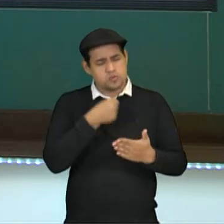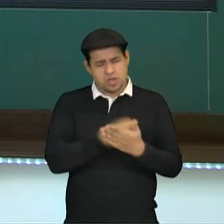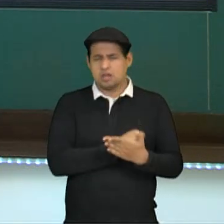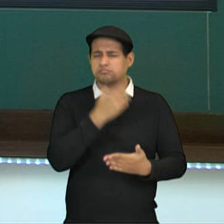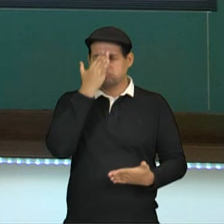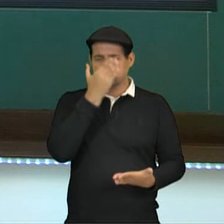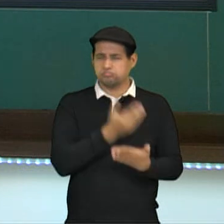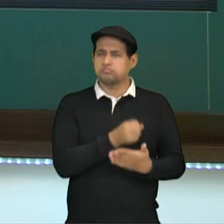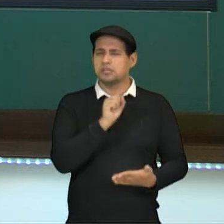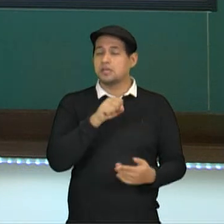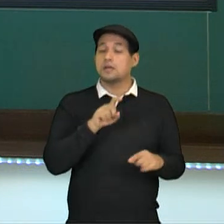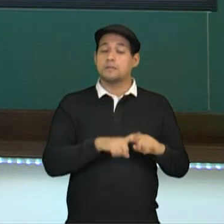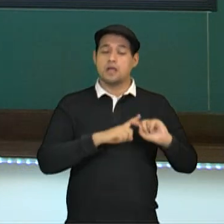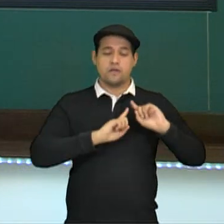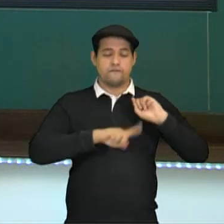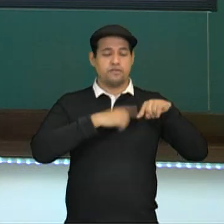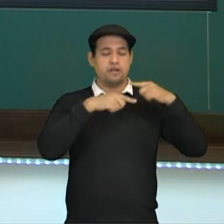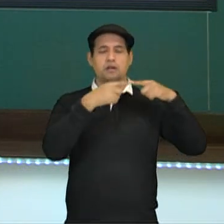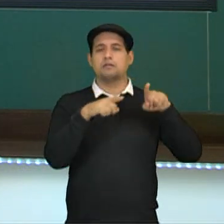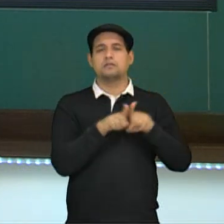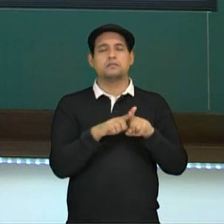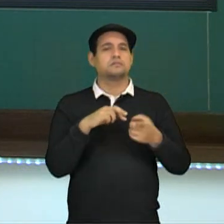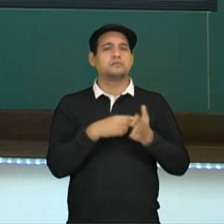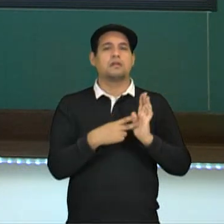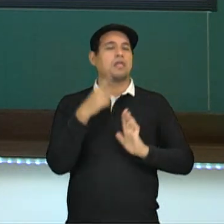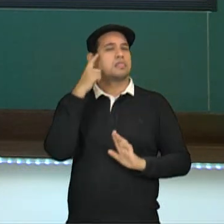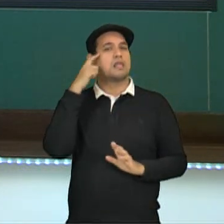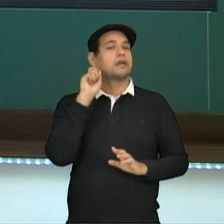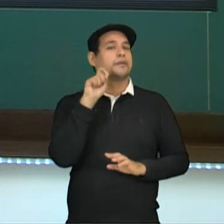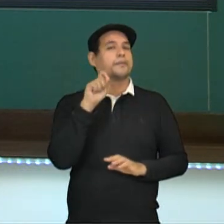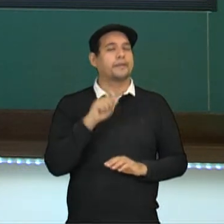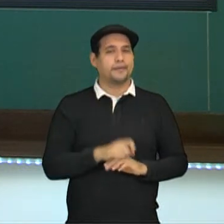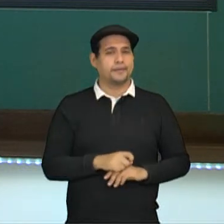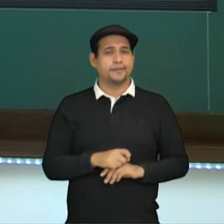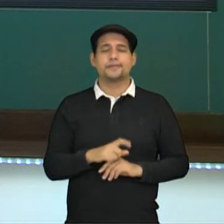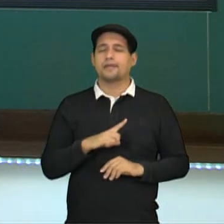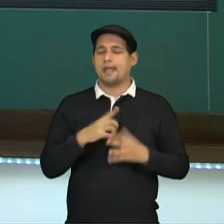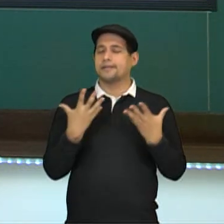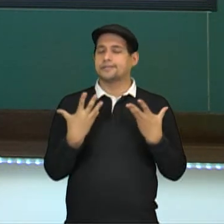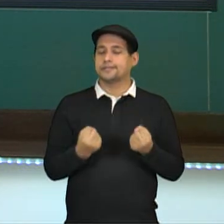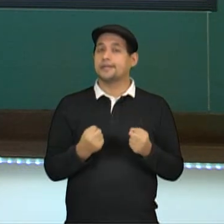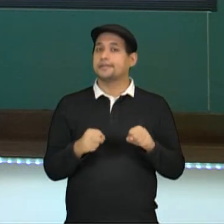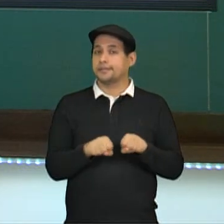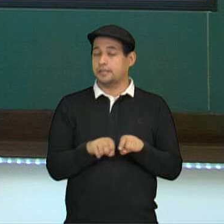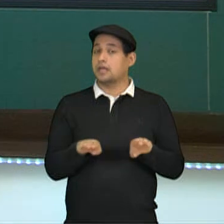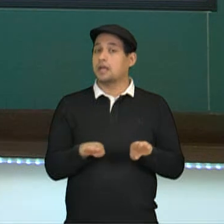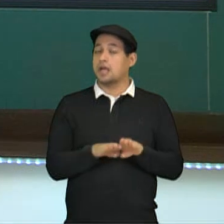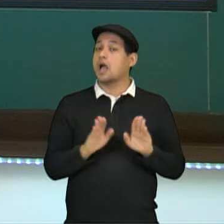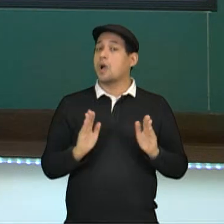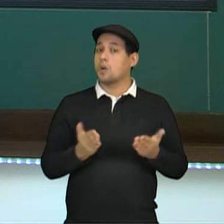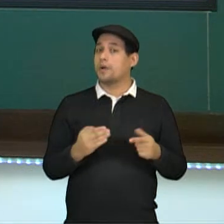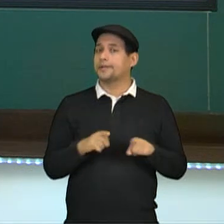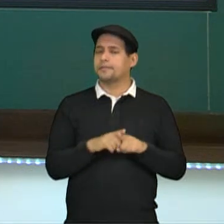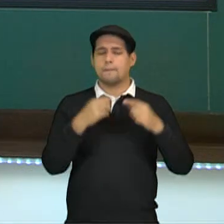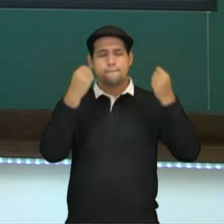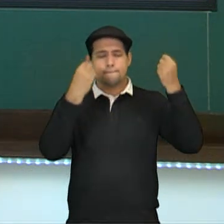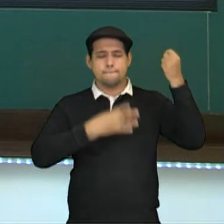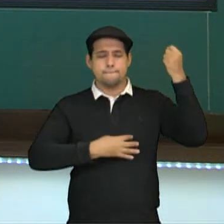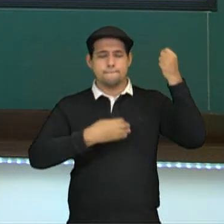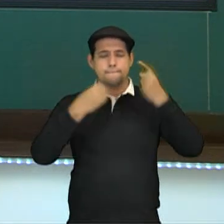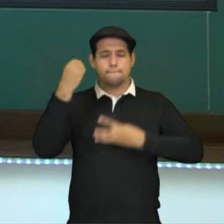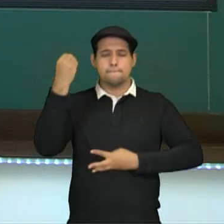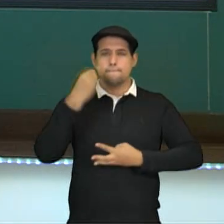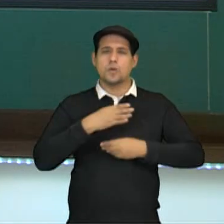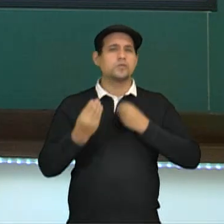acreditada, e o evolucionismo é a ideia que é mais aceita atualmente para explicar aí